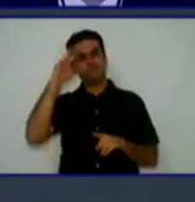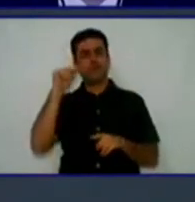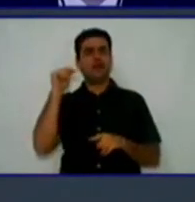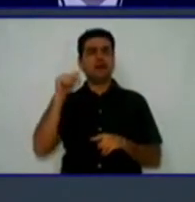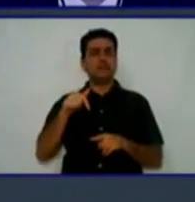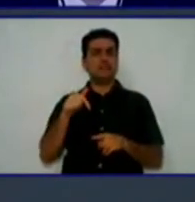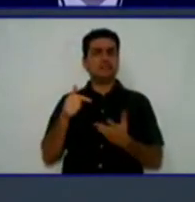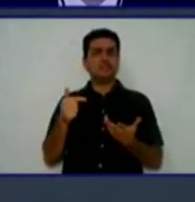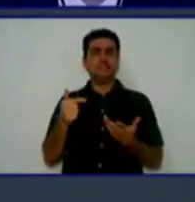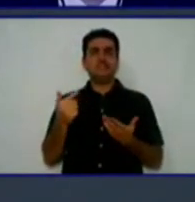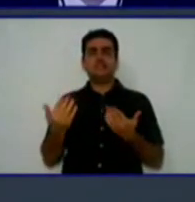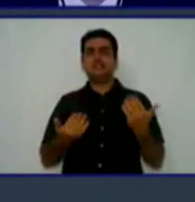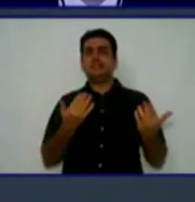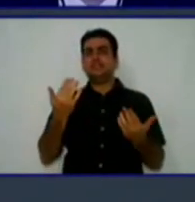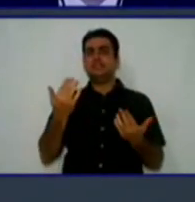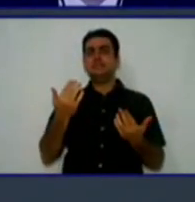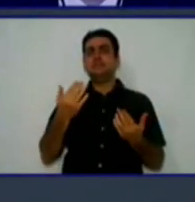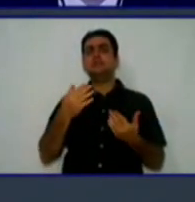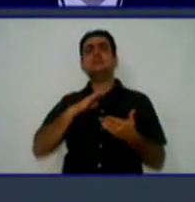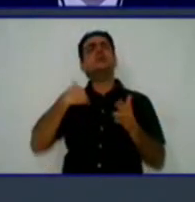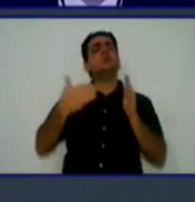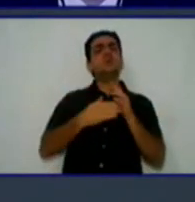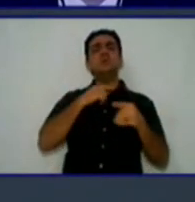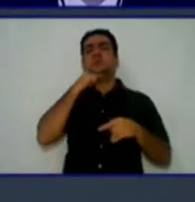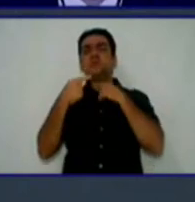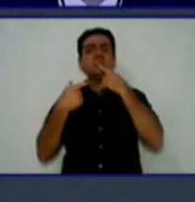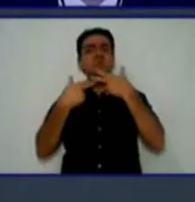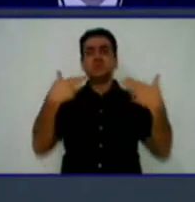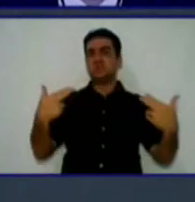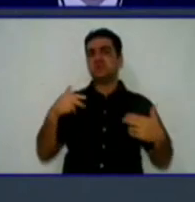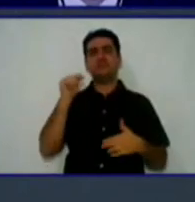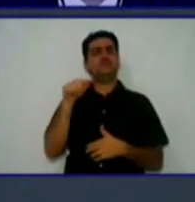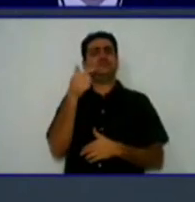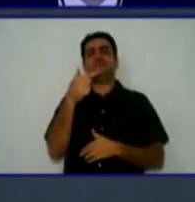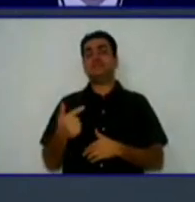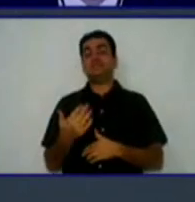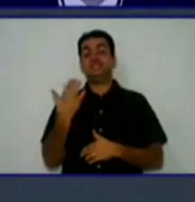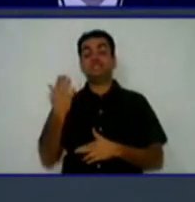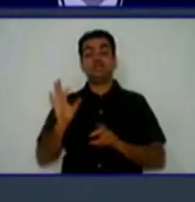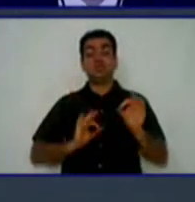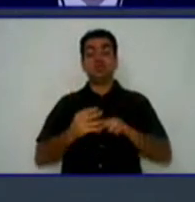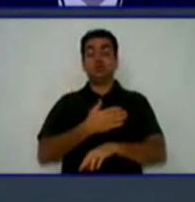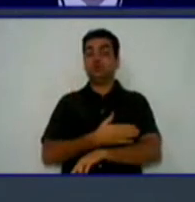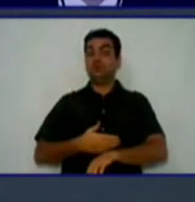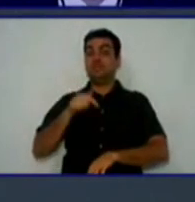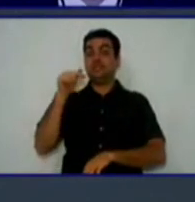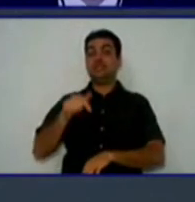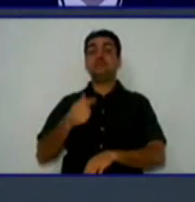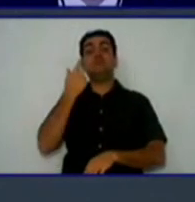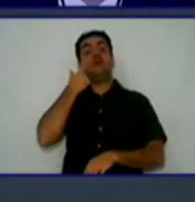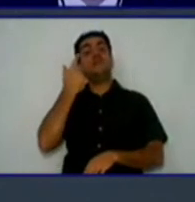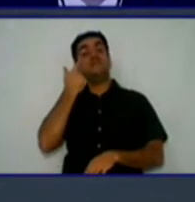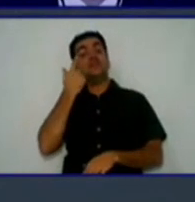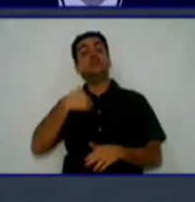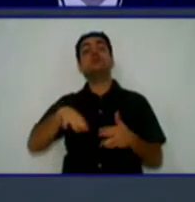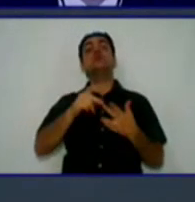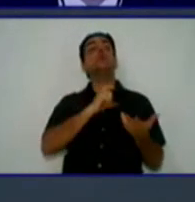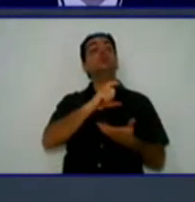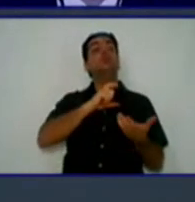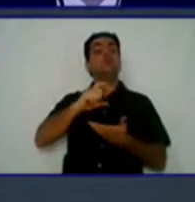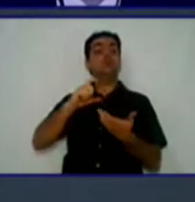permitem a mitigação de todas as exigências previstas na legislação e jurisprudência para atestar a regularidade dos